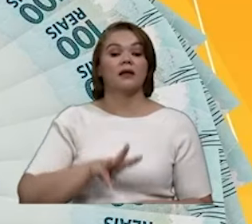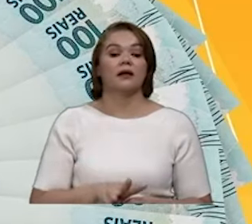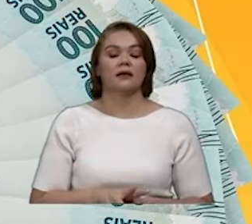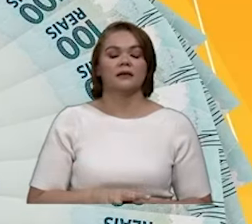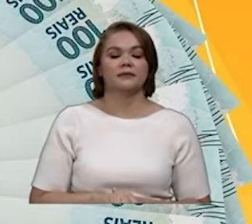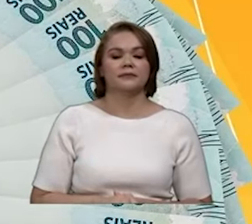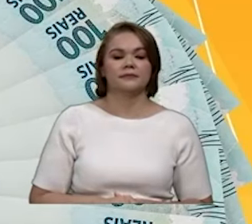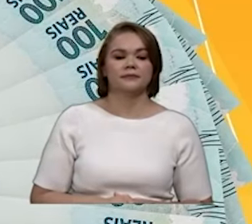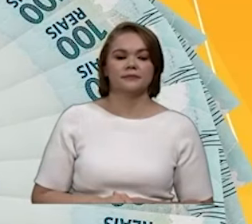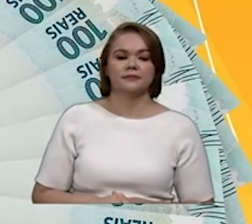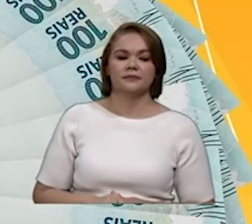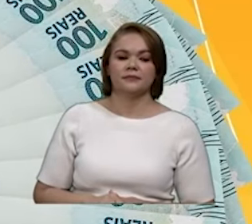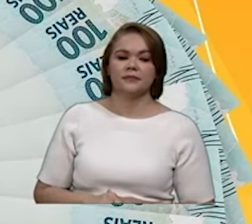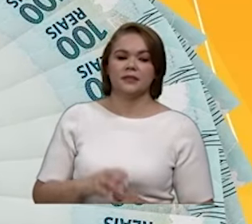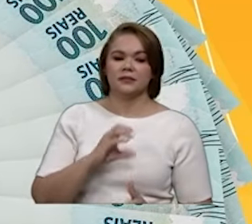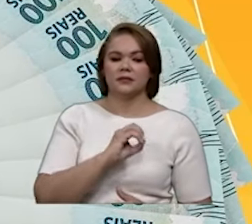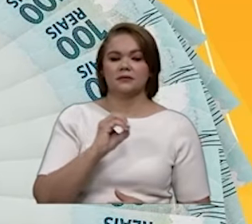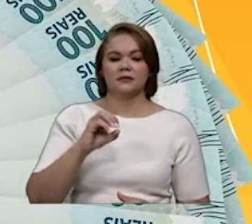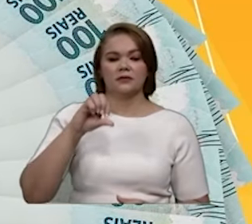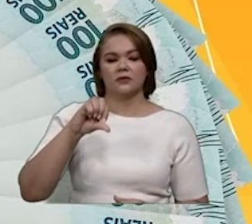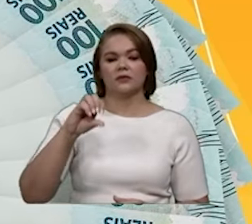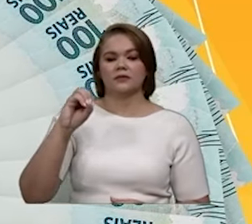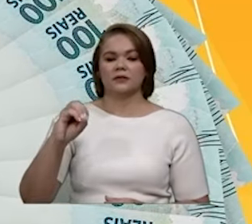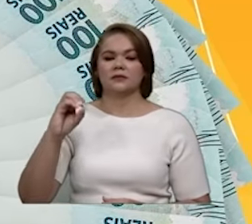Fechando. Girando.